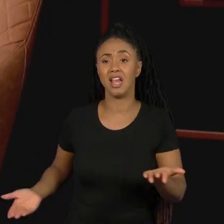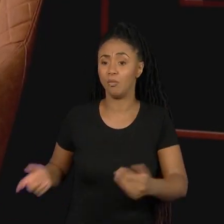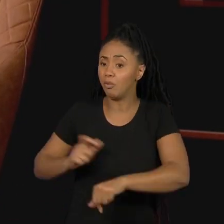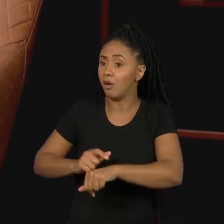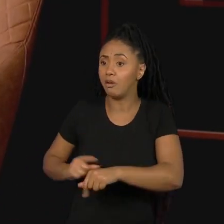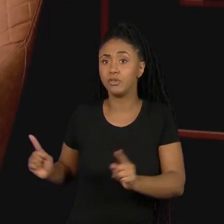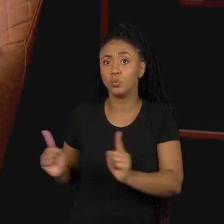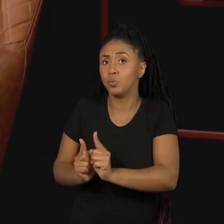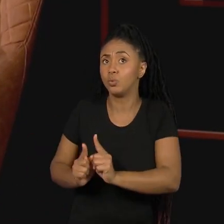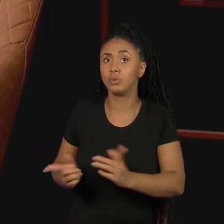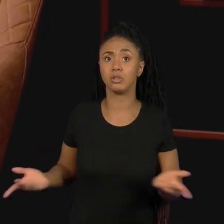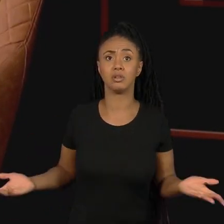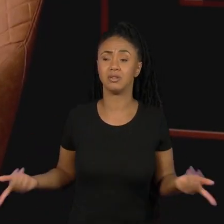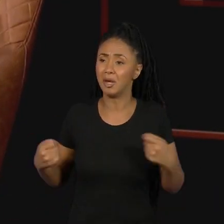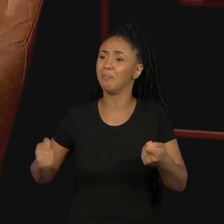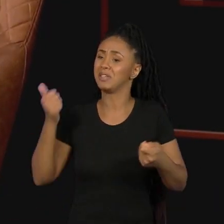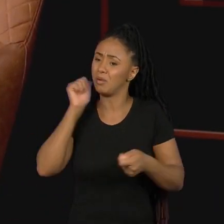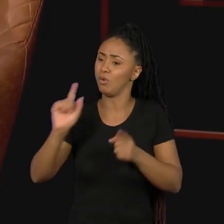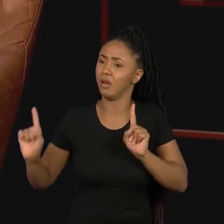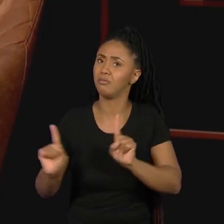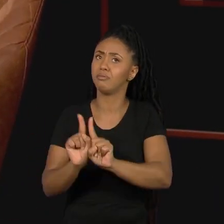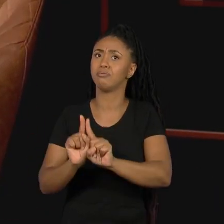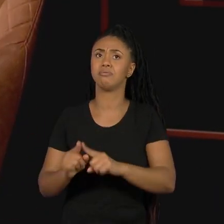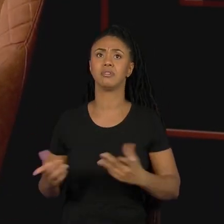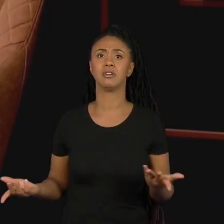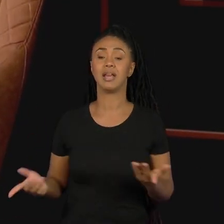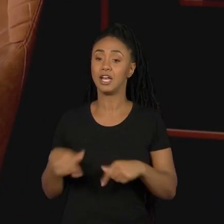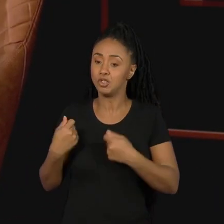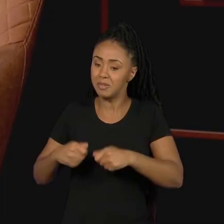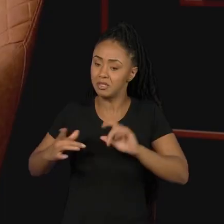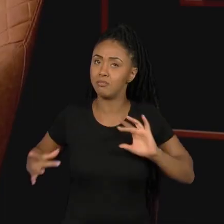É. E tem que enjoy fully together.